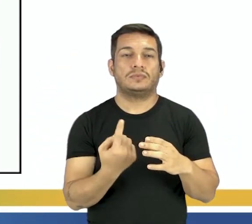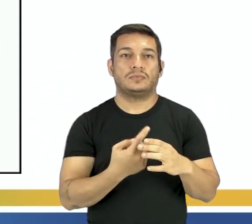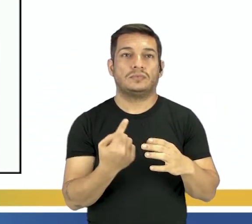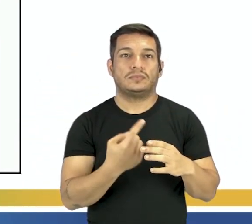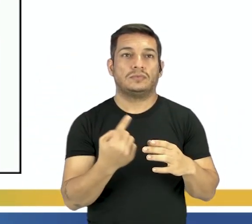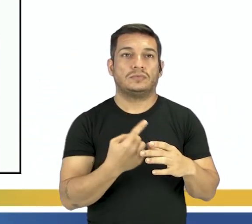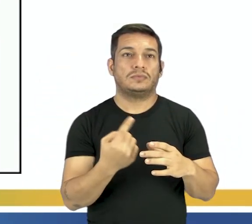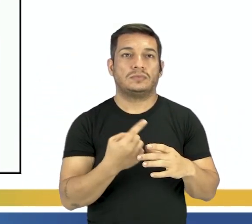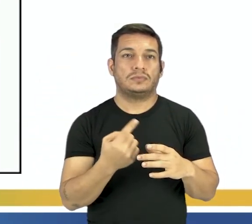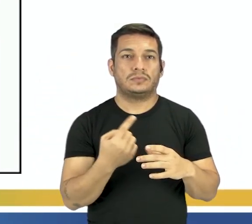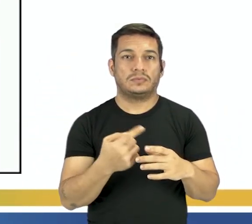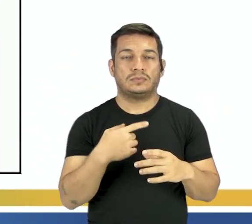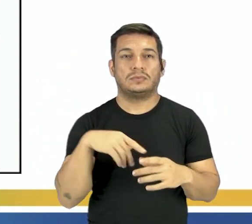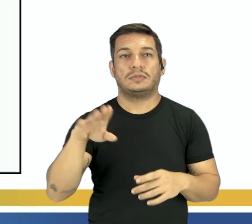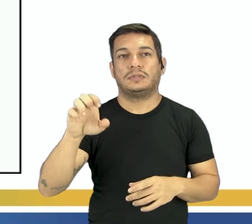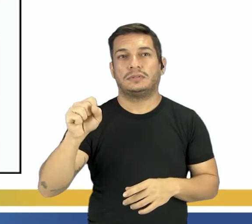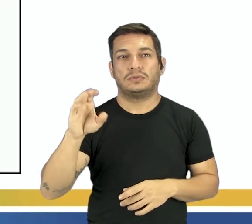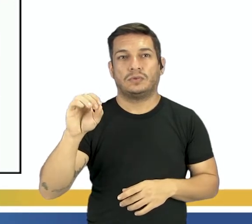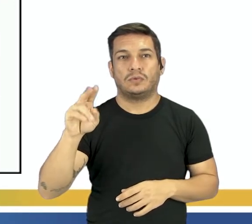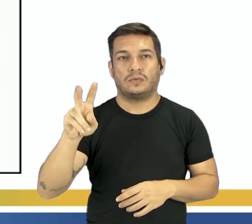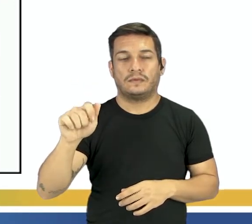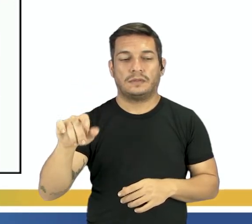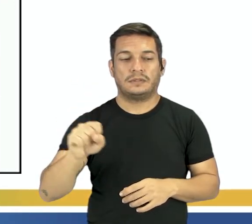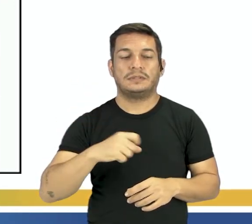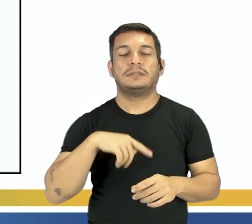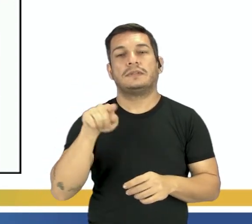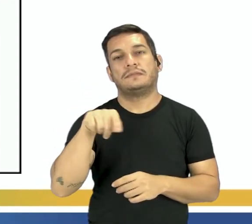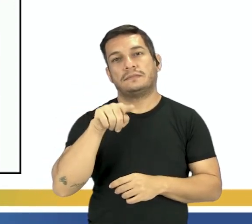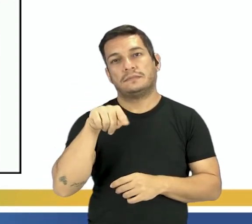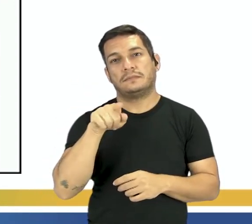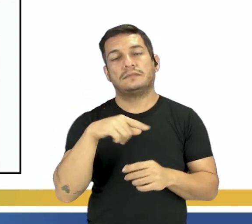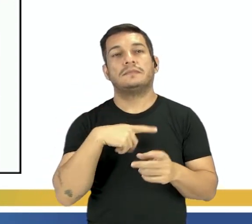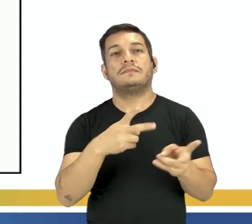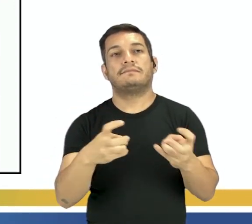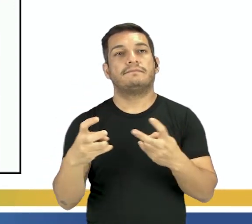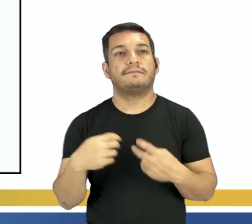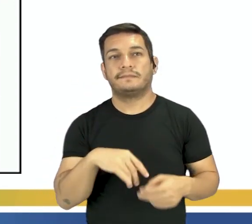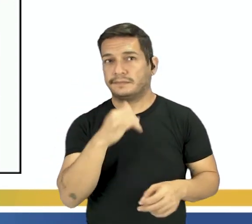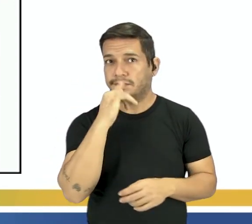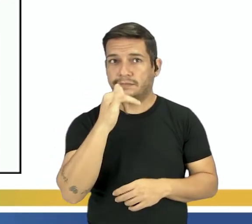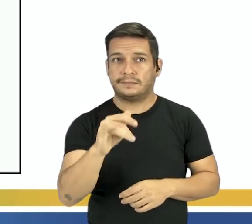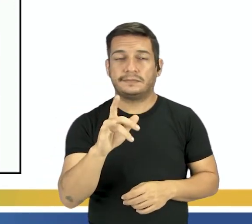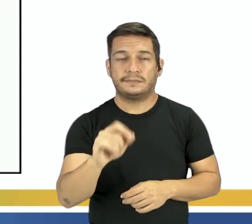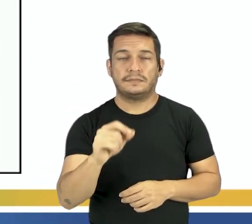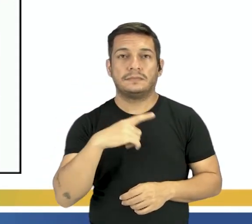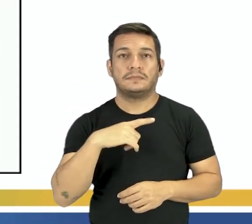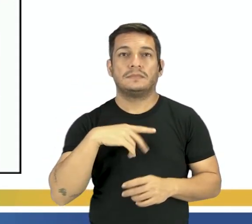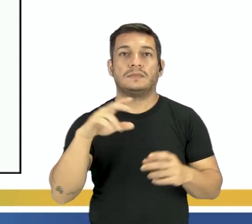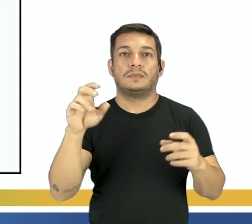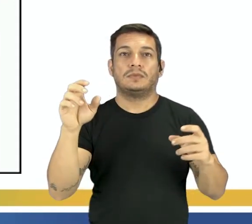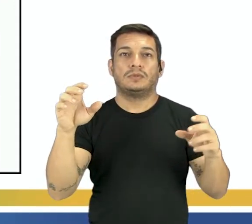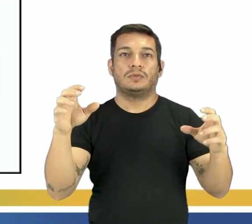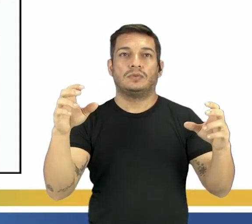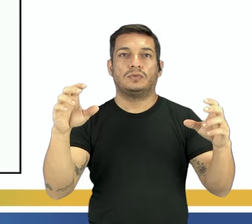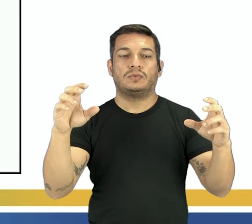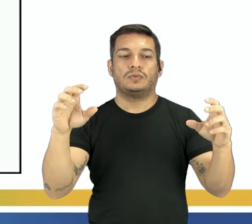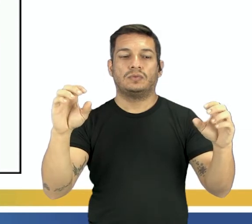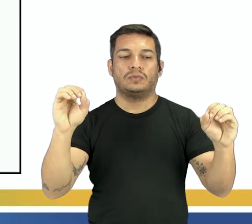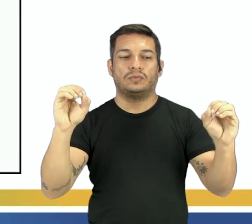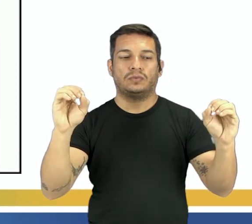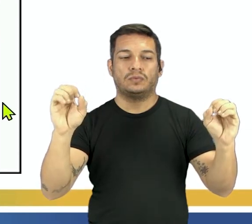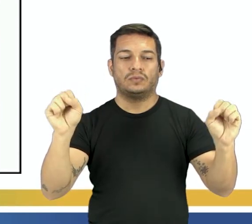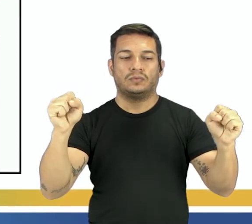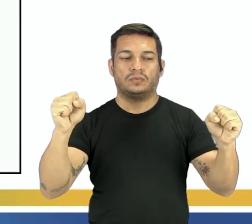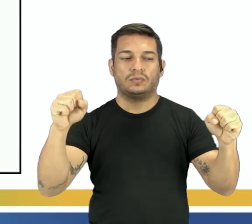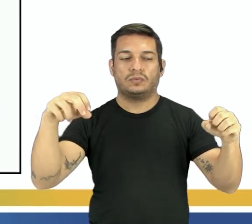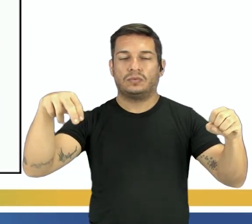os anéis e as escovas que estão fazendo a coleta dessa energia que já saiu lá dos ímãs, ó. Quando ela sai do ímã, ela vem